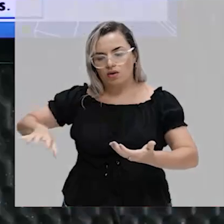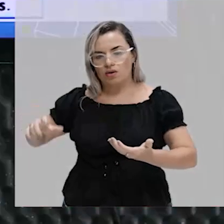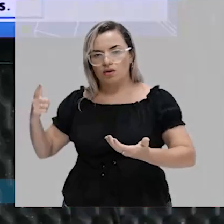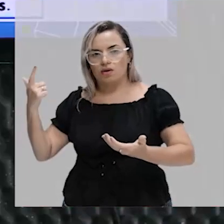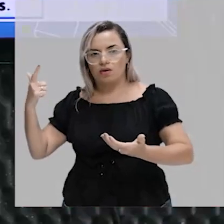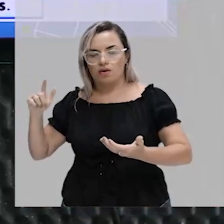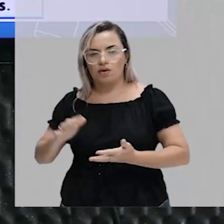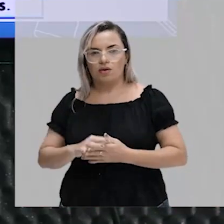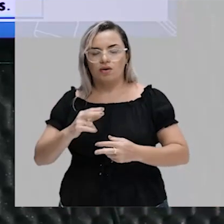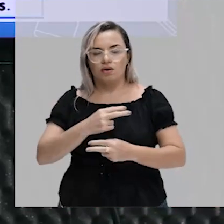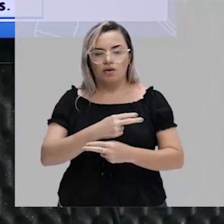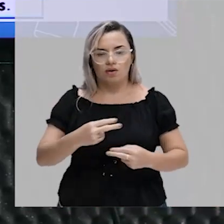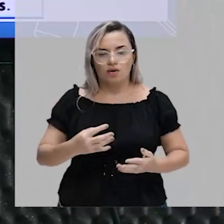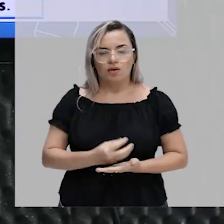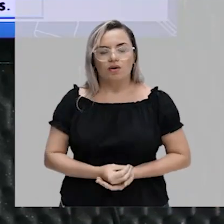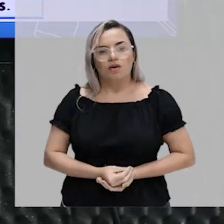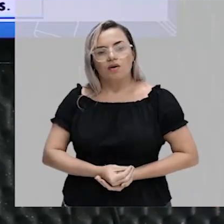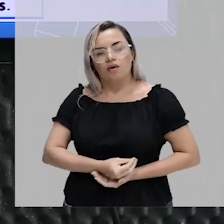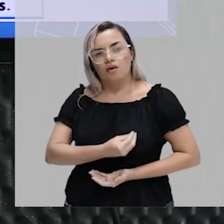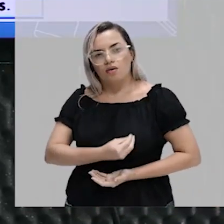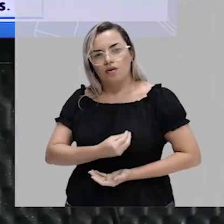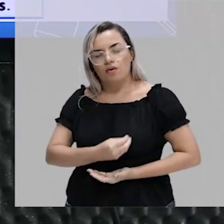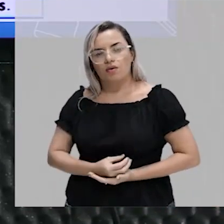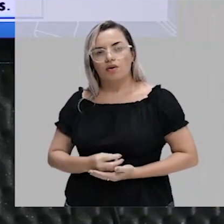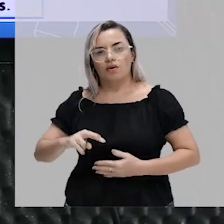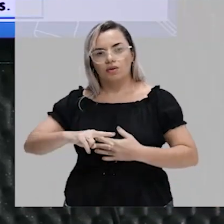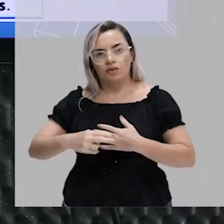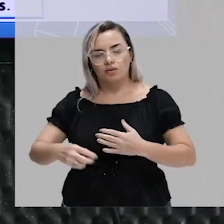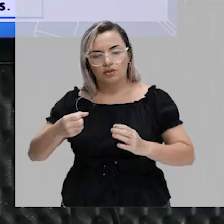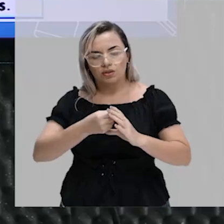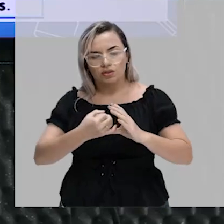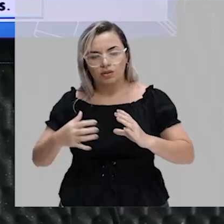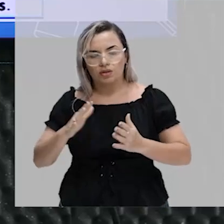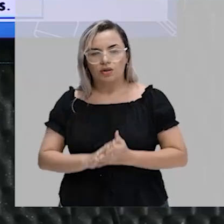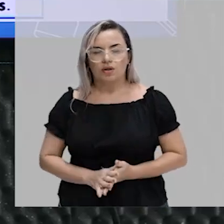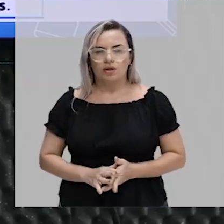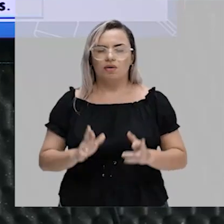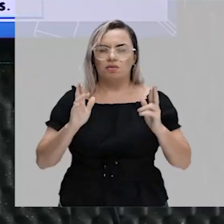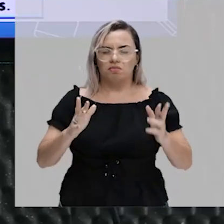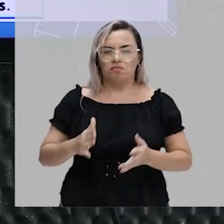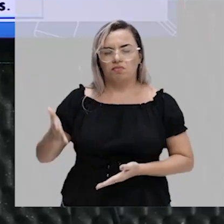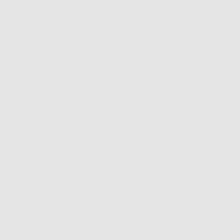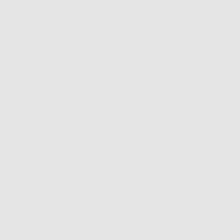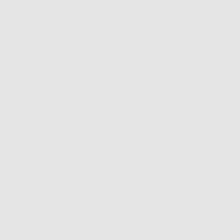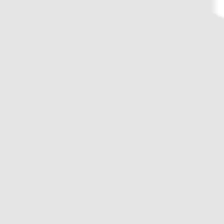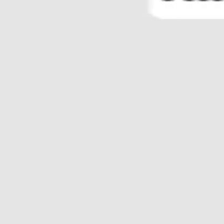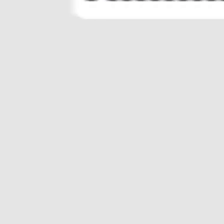geográfica entre os seres vivos. Eu espero que vocês tenham entendido. Eu aguardo vocês na próxima aula. Tchau, tchau.